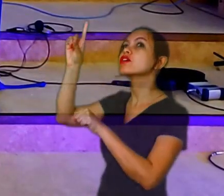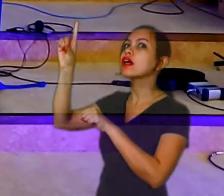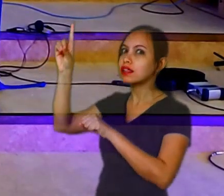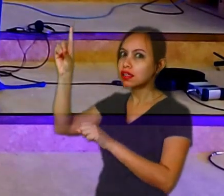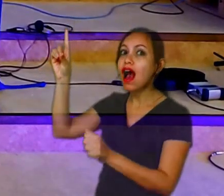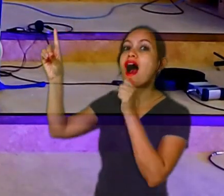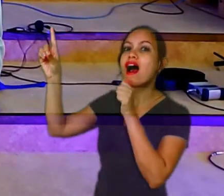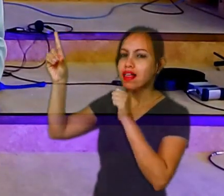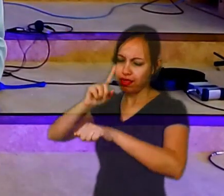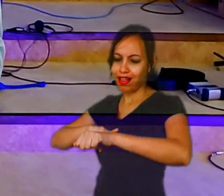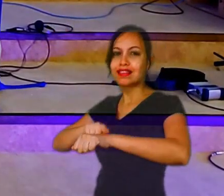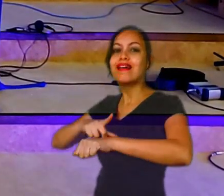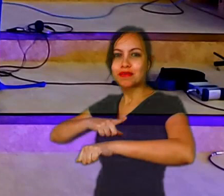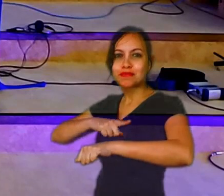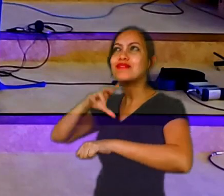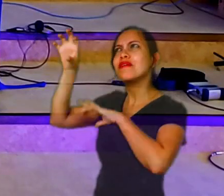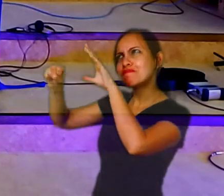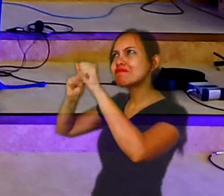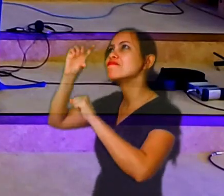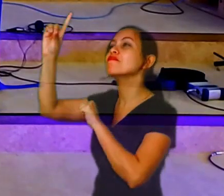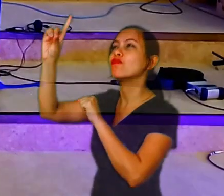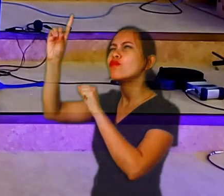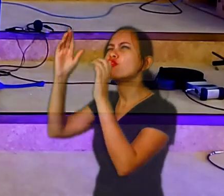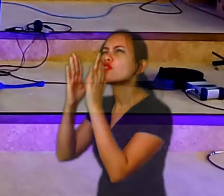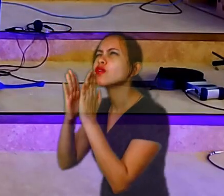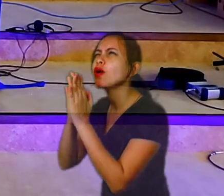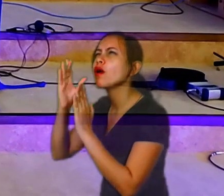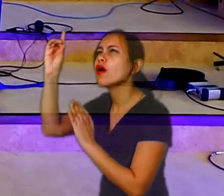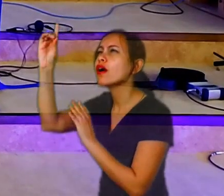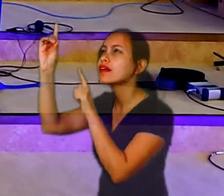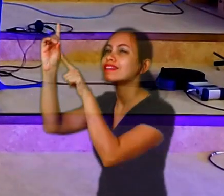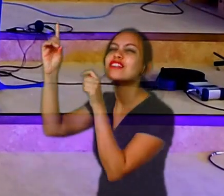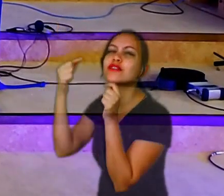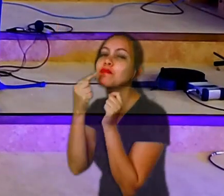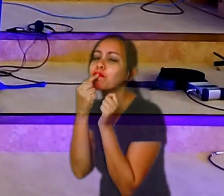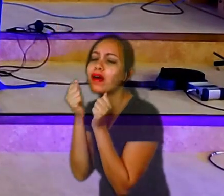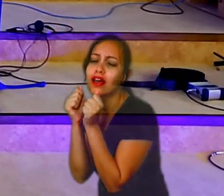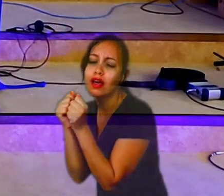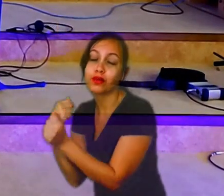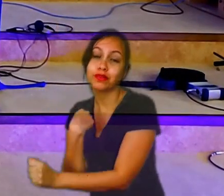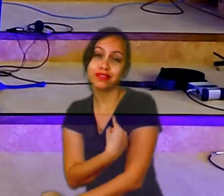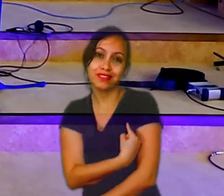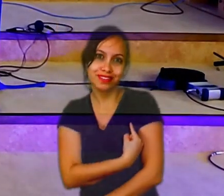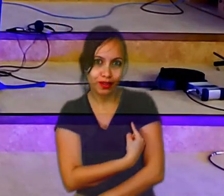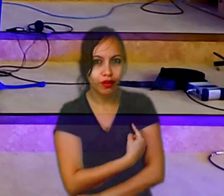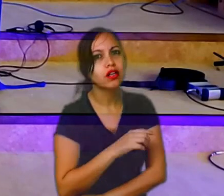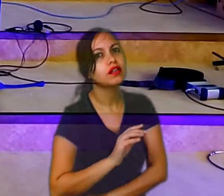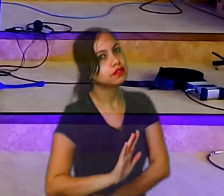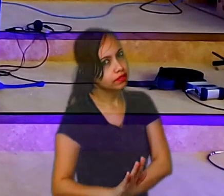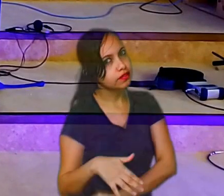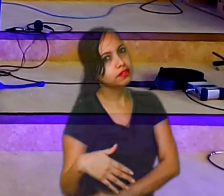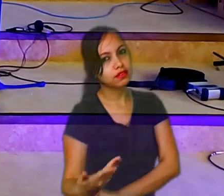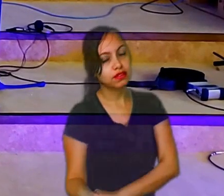pode achar, invocai-o enquanto está perto. O tempo é